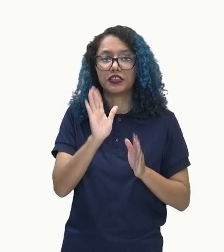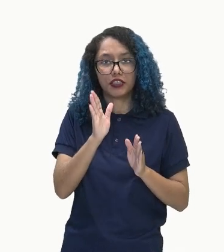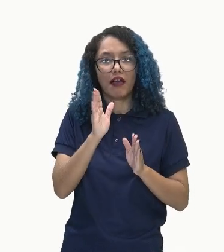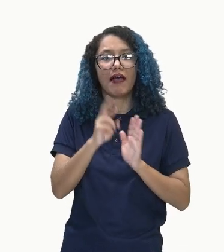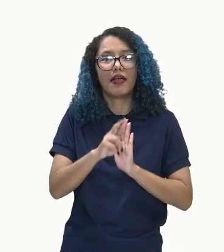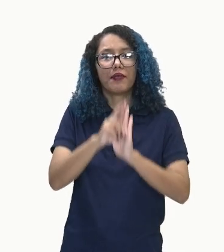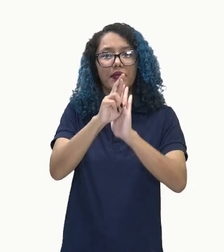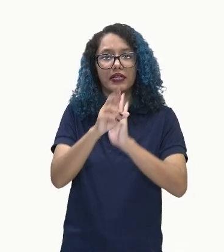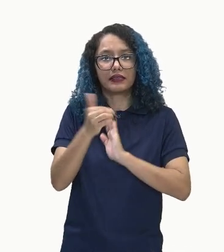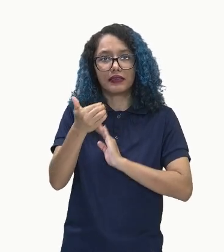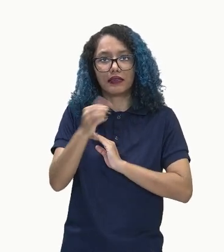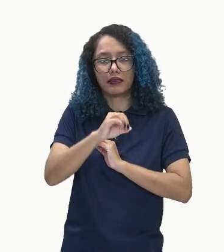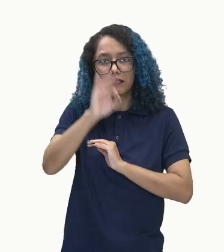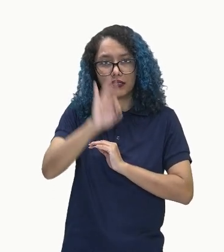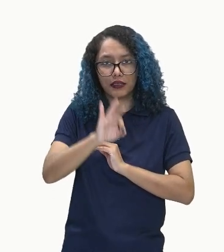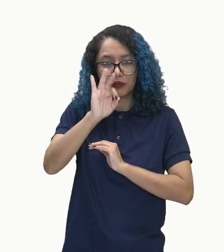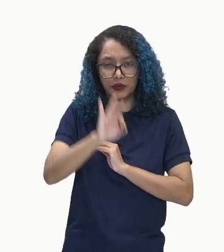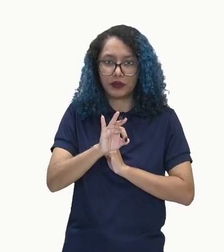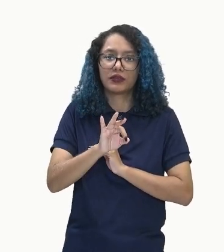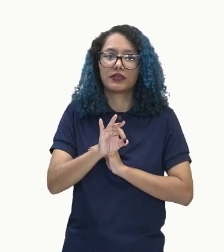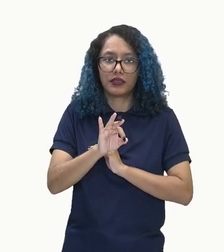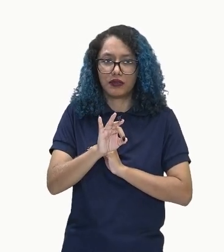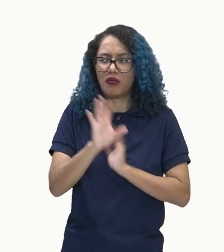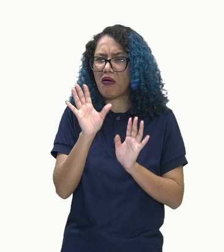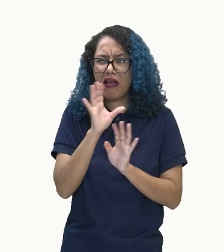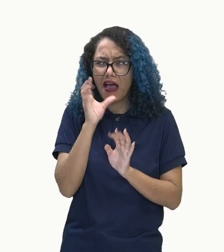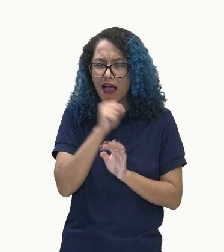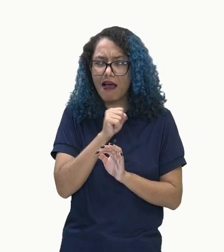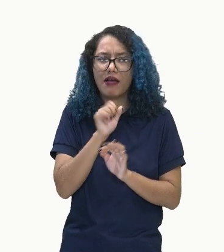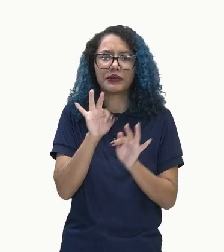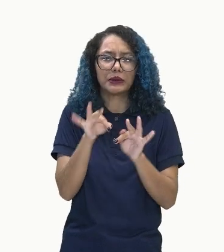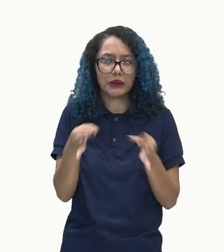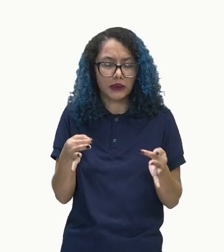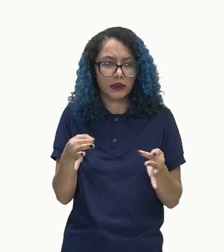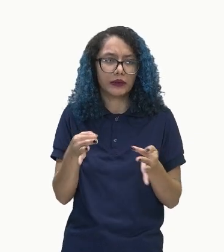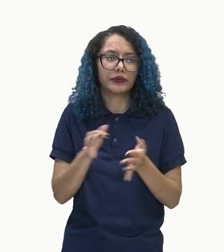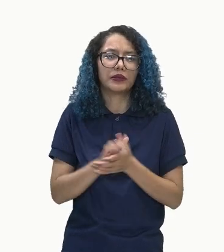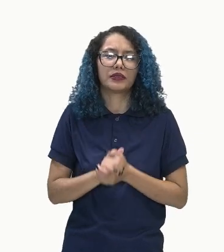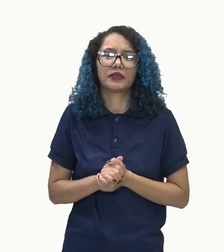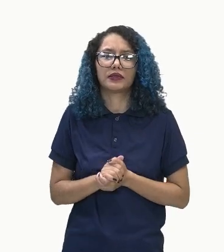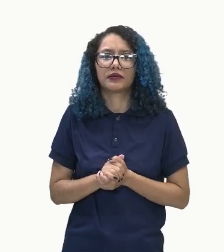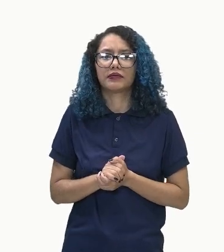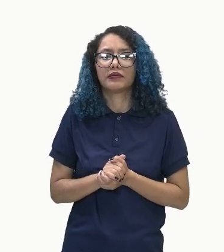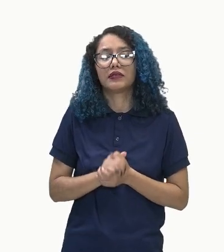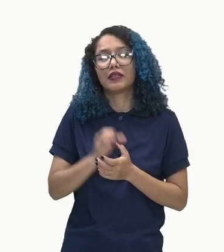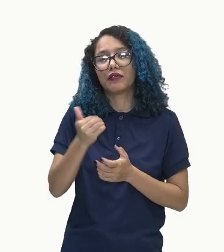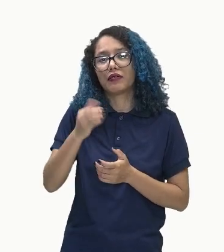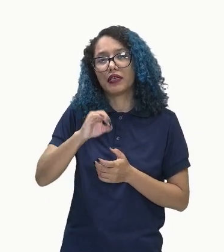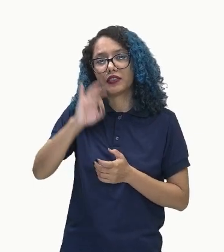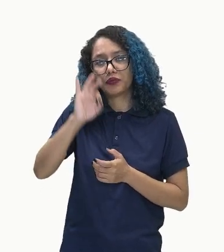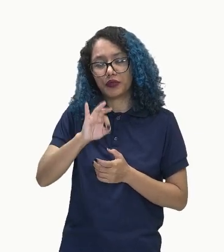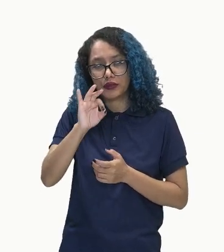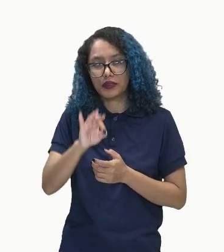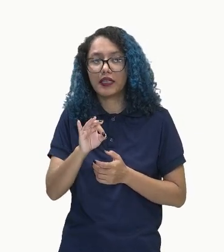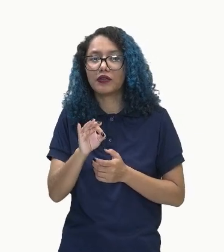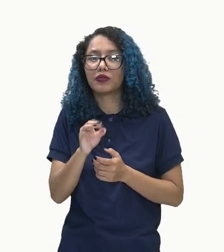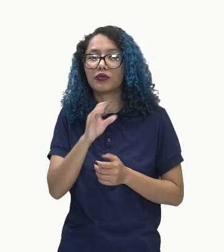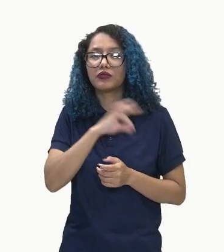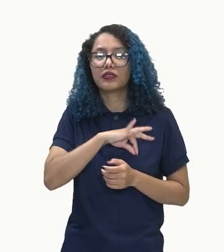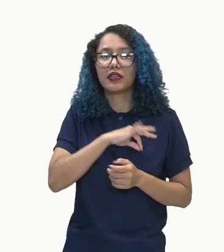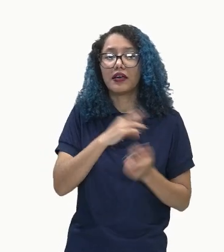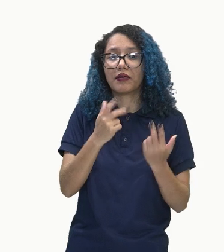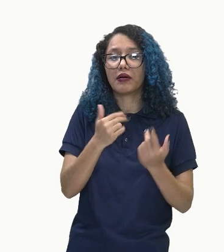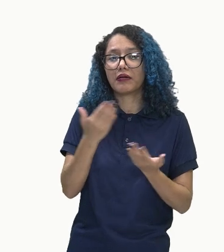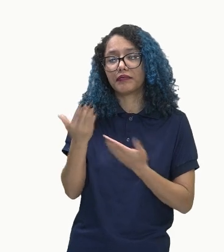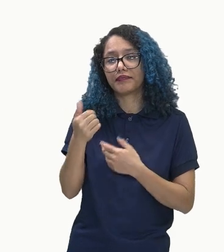10%. Sem pensar muito. Então, 10% de 1.800 é igual a 180